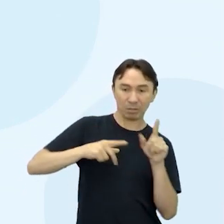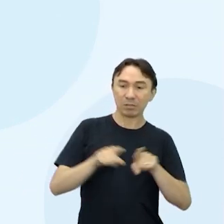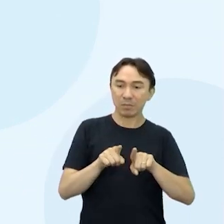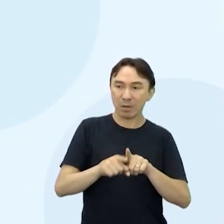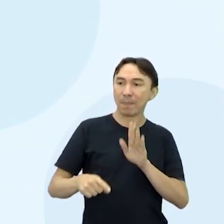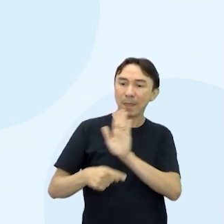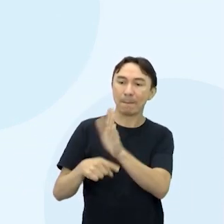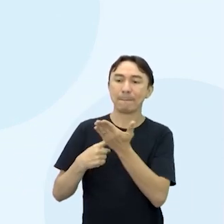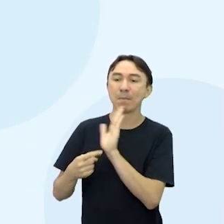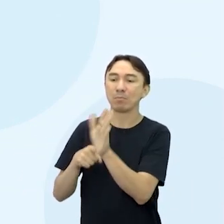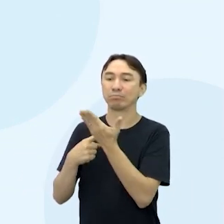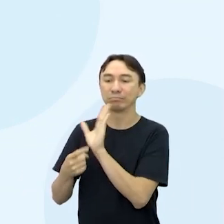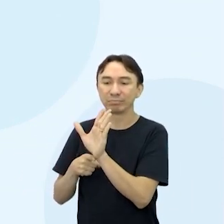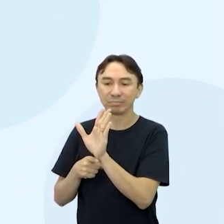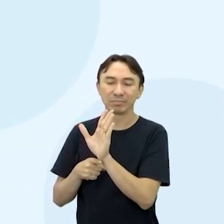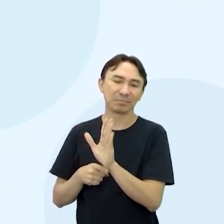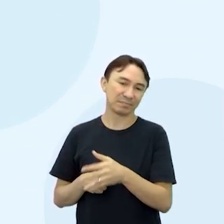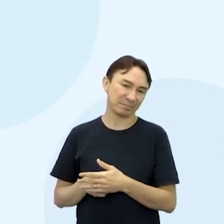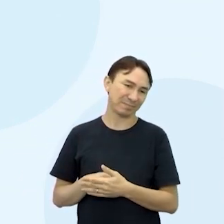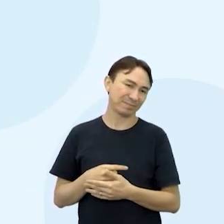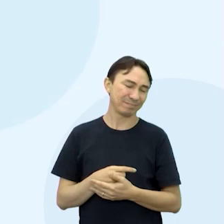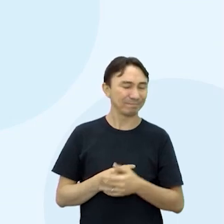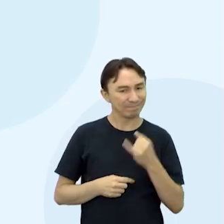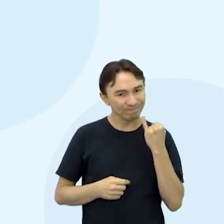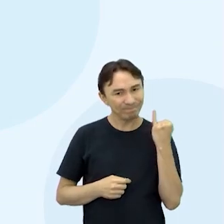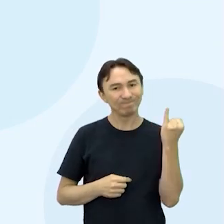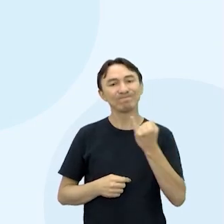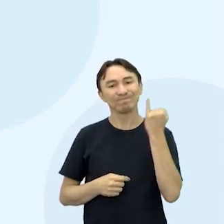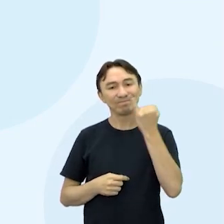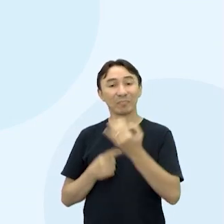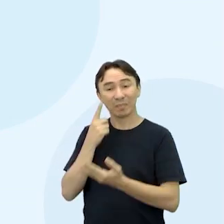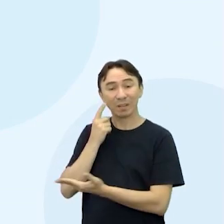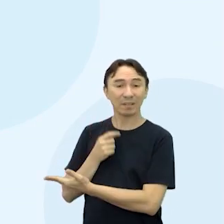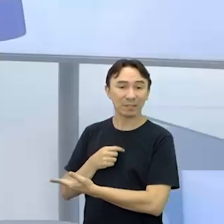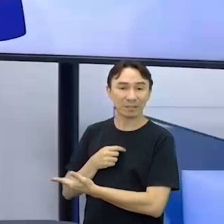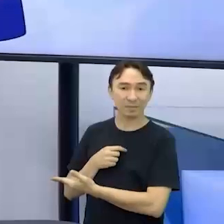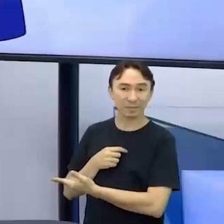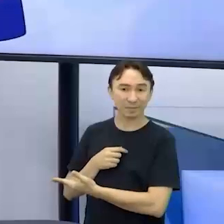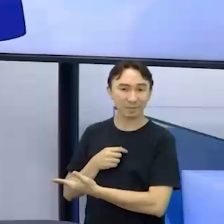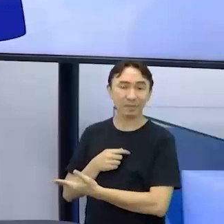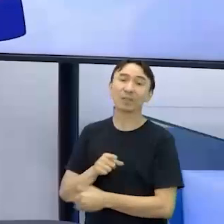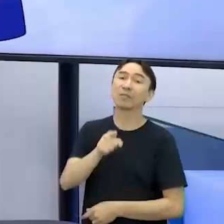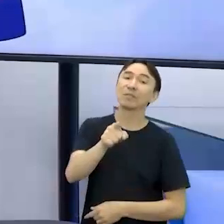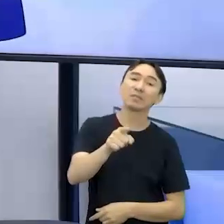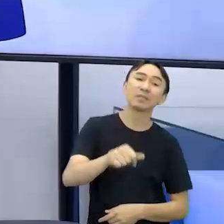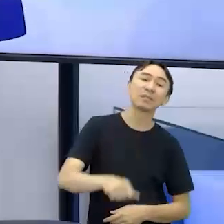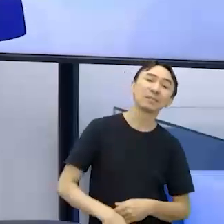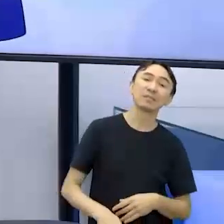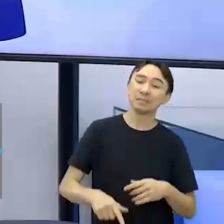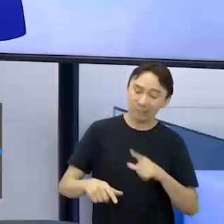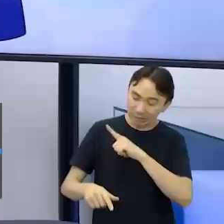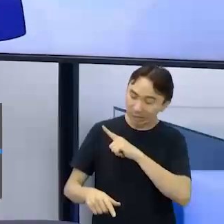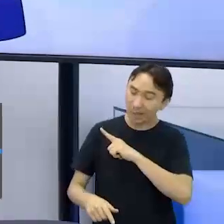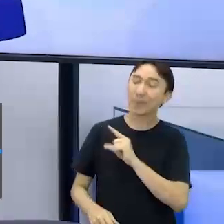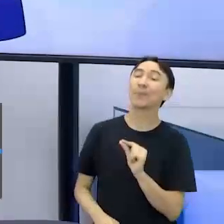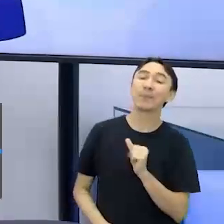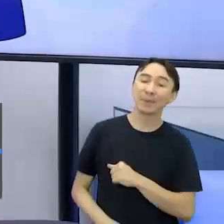vocês fizessem esse levantamento. Gente, isso aqui é muito importante, porque vocês vão fazer o quê? Vocês vão ver o que vocês têm com seus colegas. Por